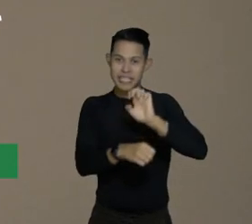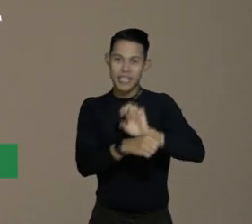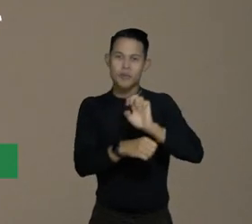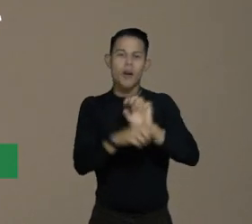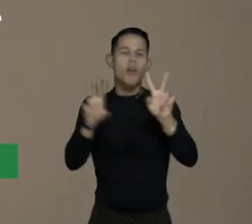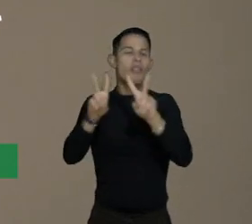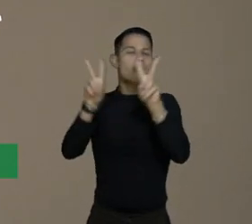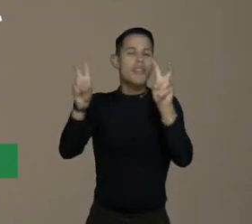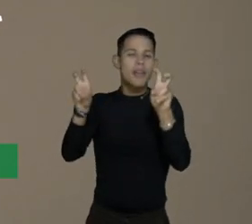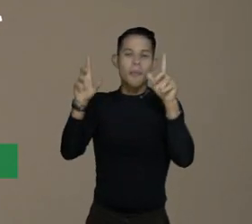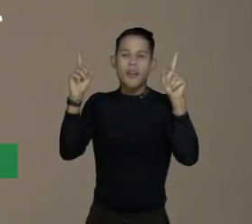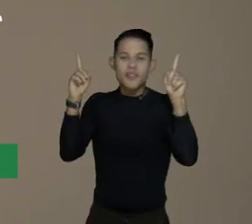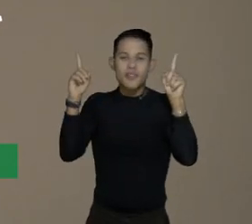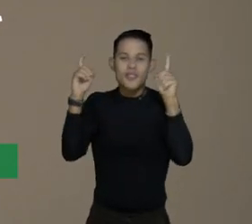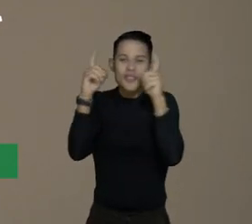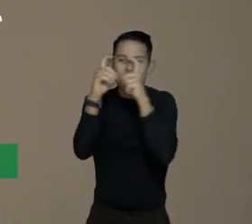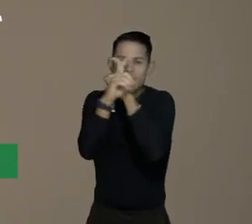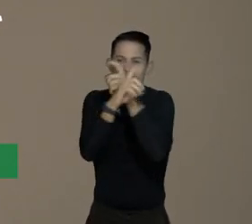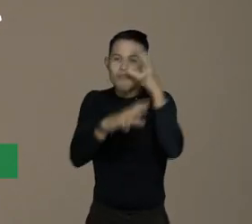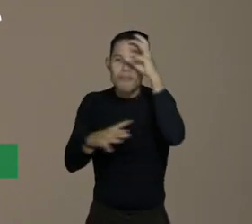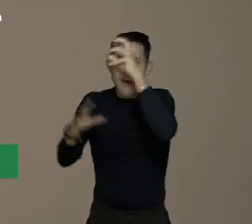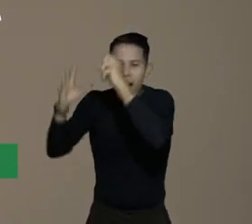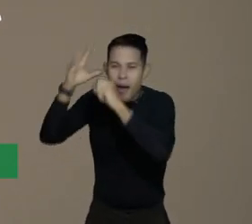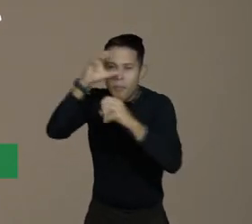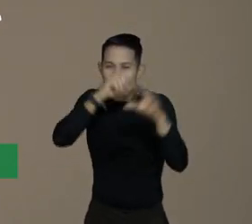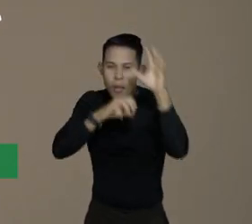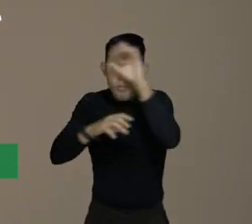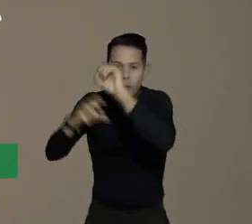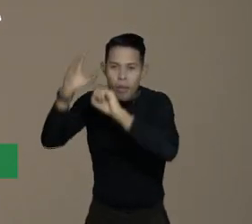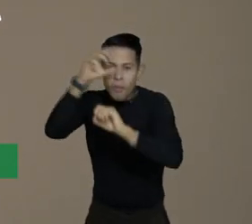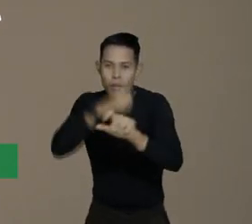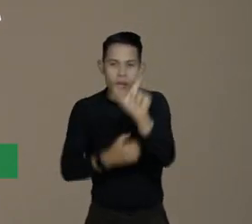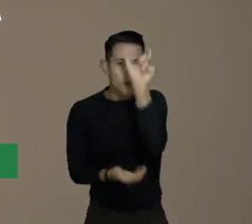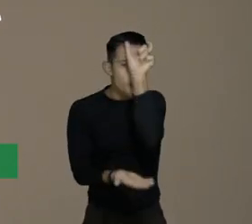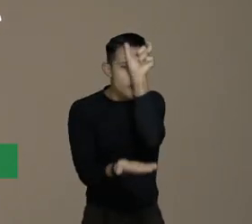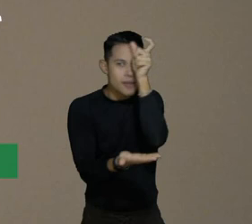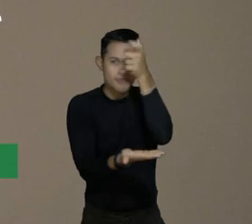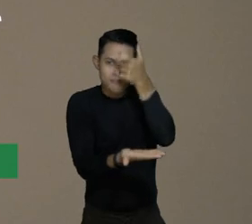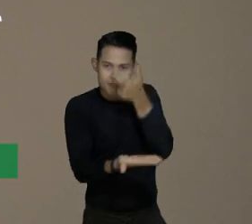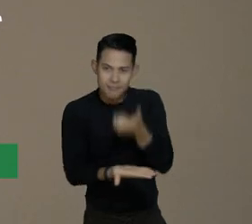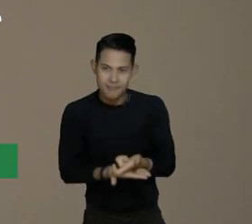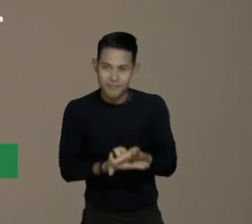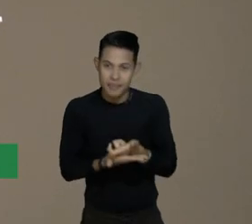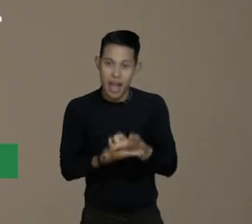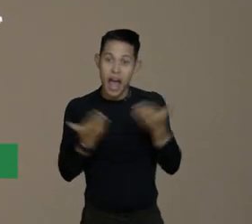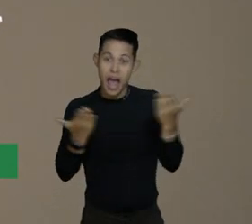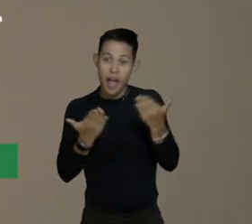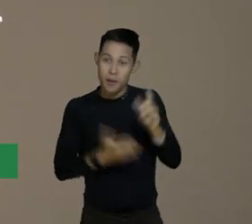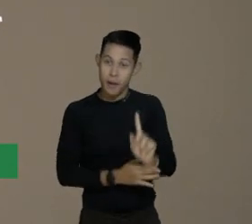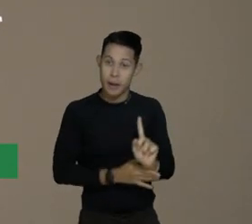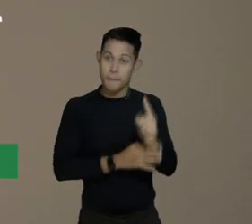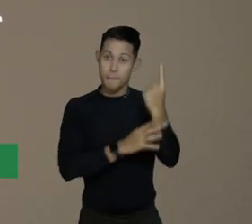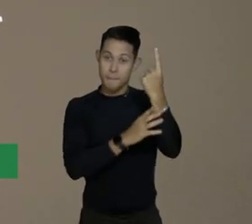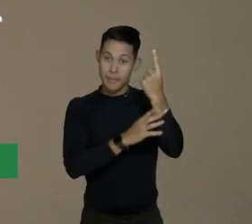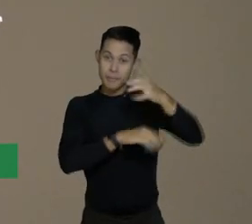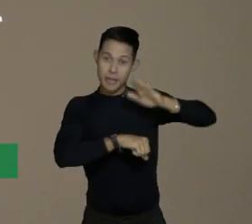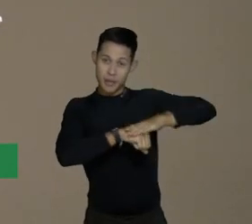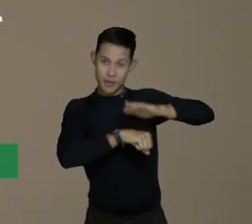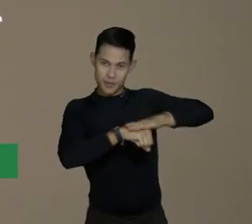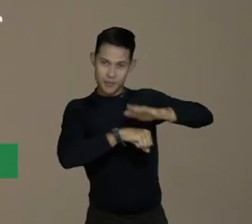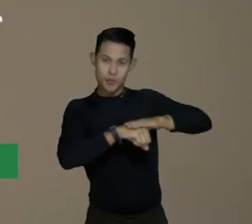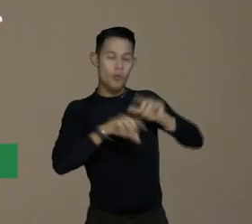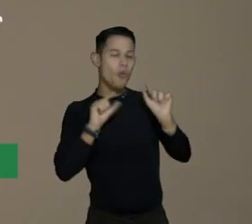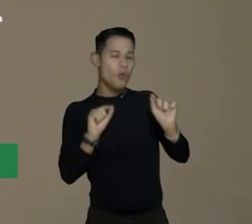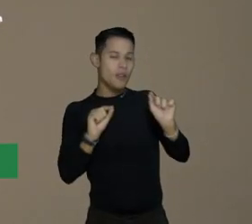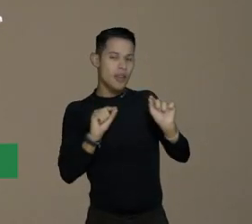a dislexia passaremos de imediato à primeira atividade dessa tarde convidamos para essa palestra com